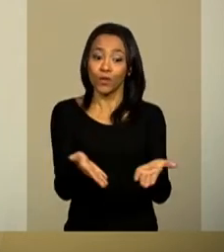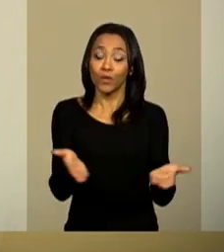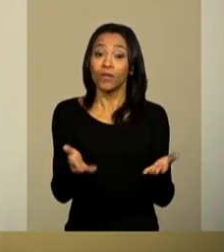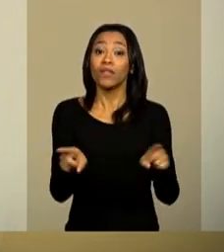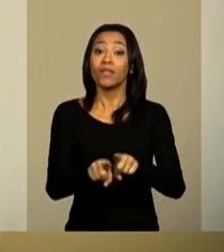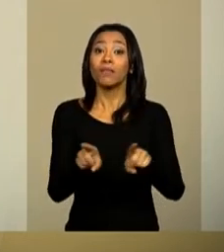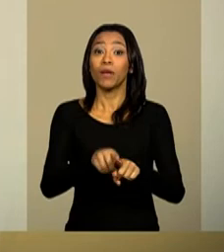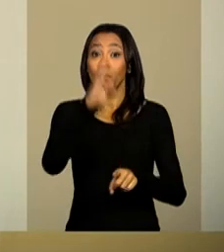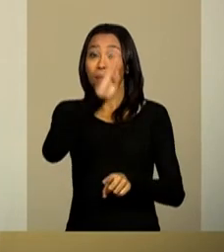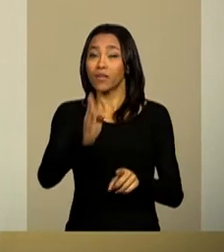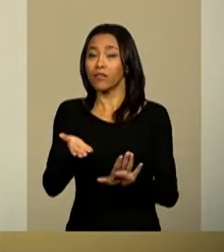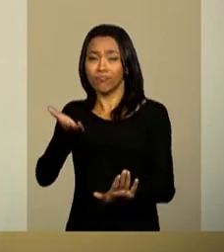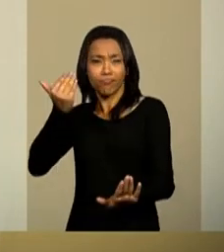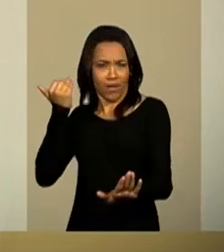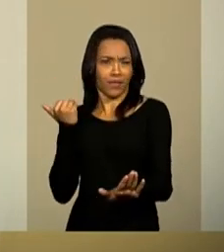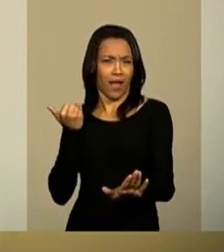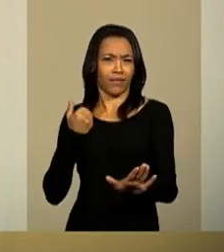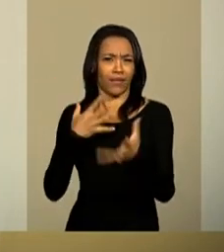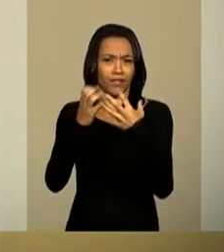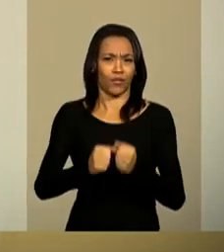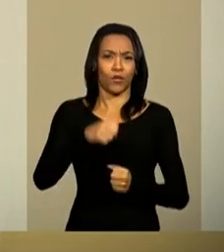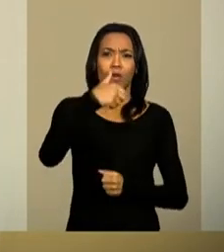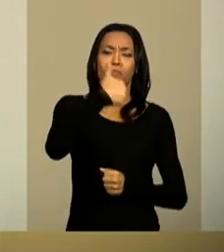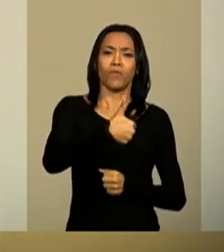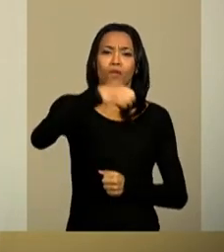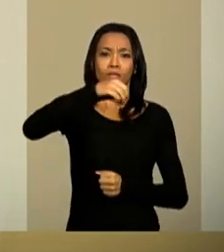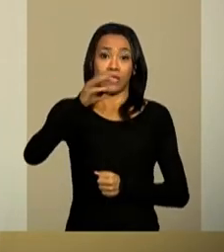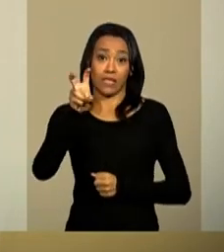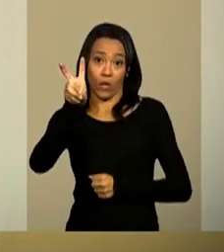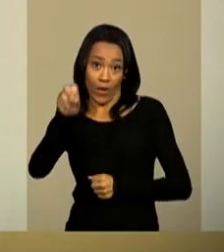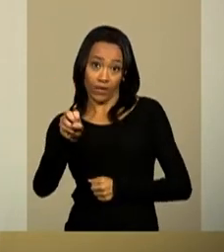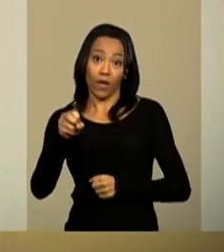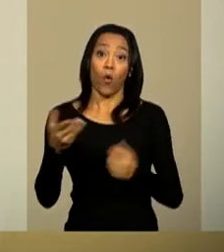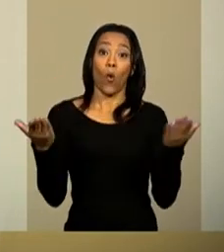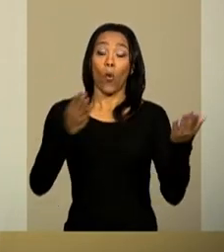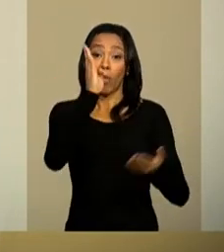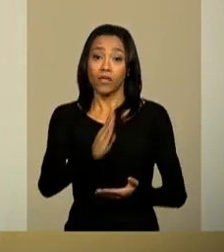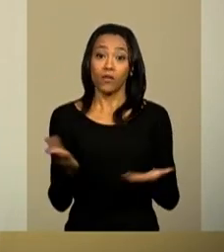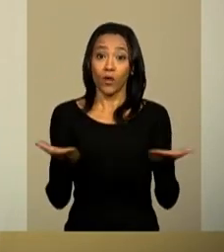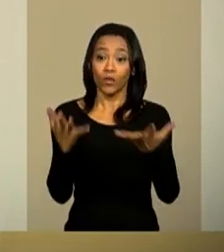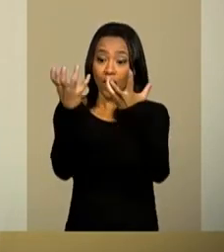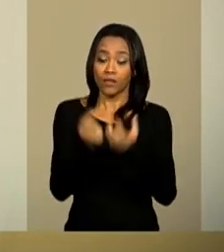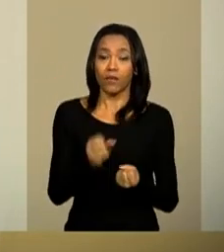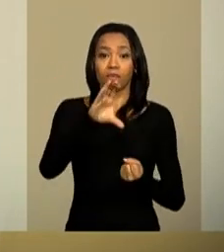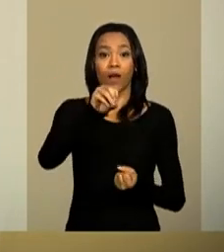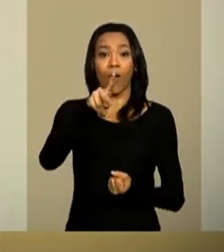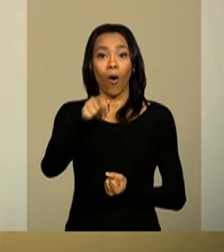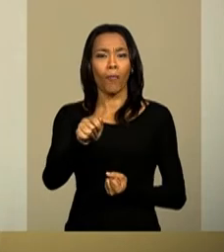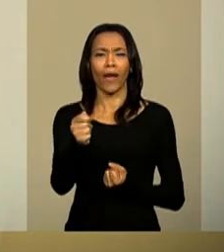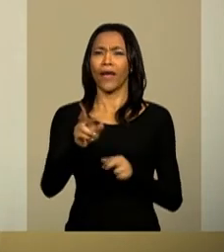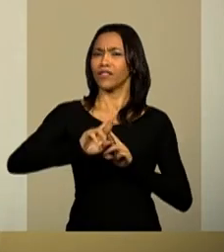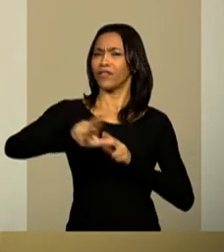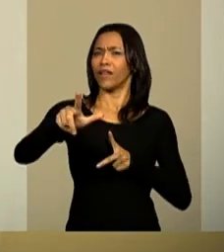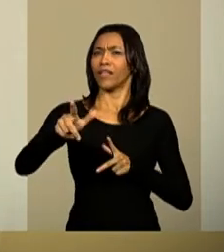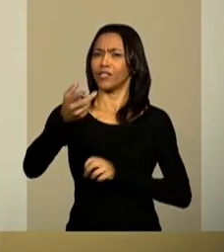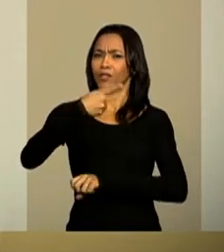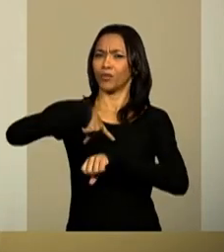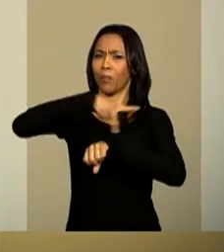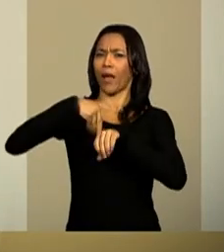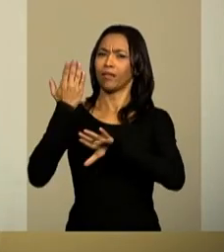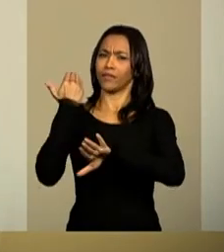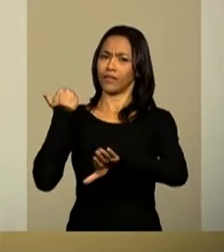que sediou a Copa de 1950. O Brasil que recebe esta Copa é muito diferente daquele país que